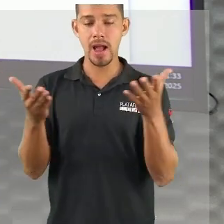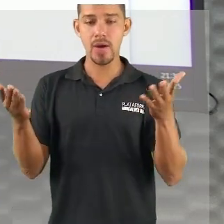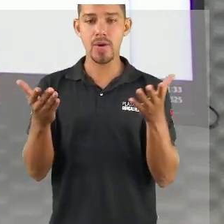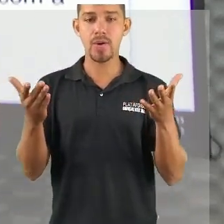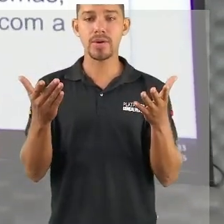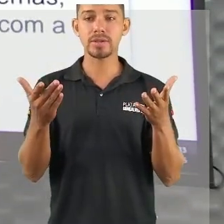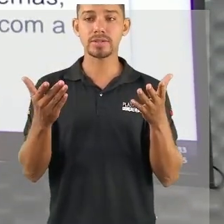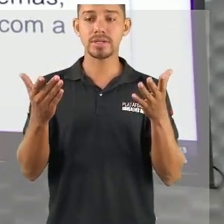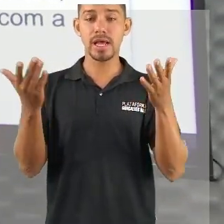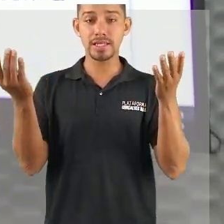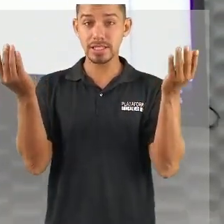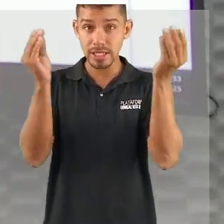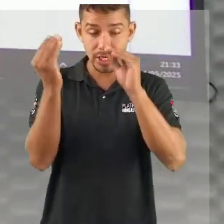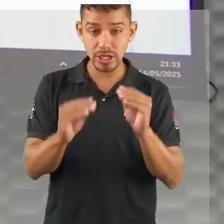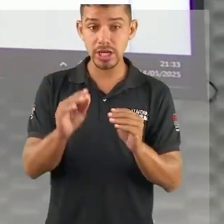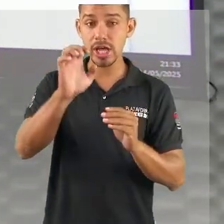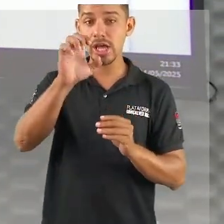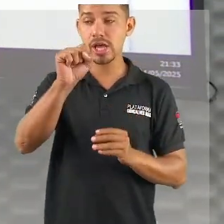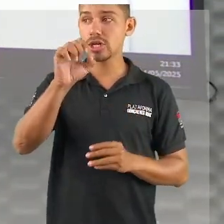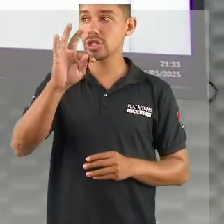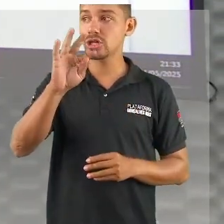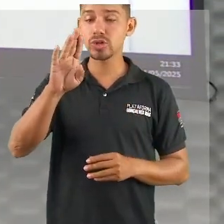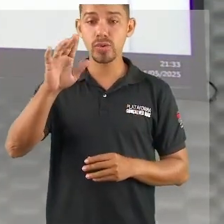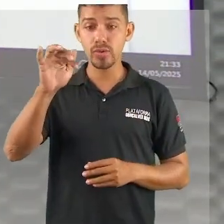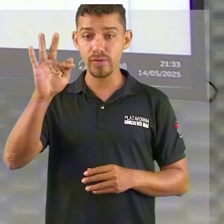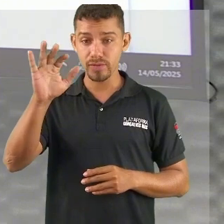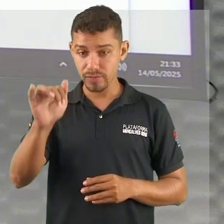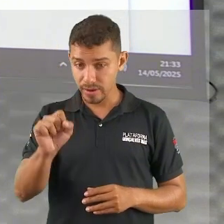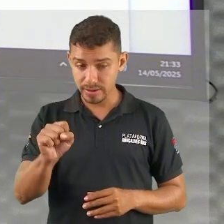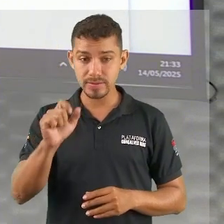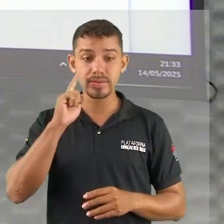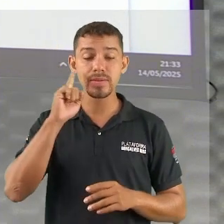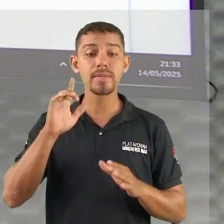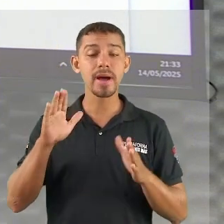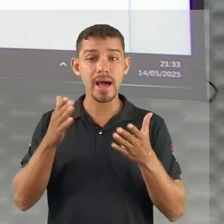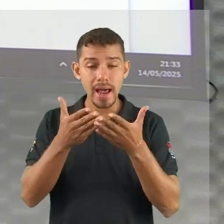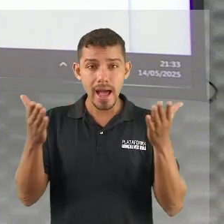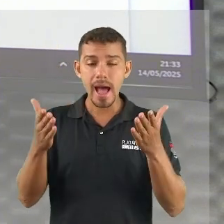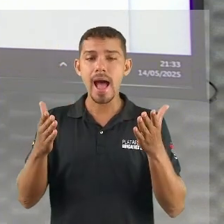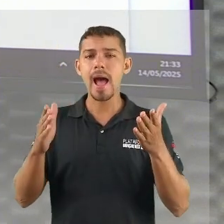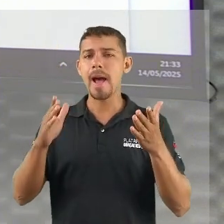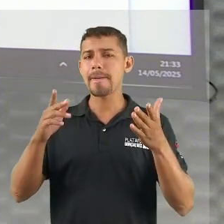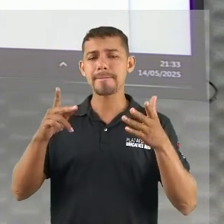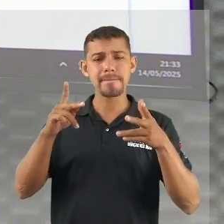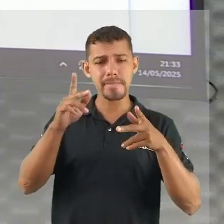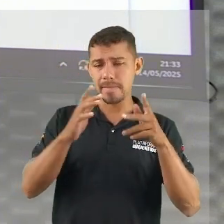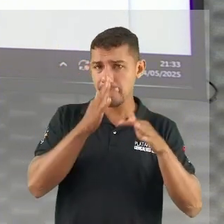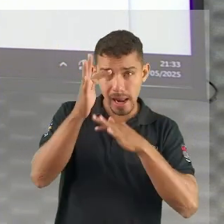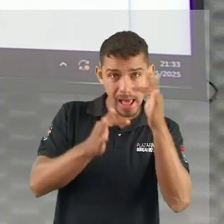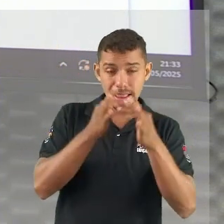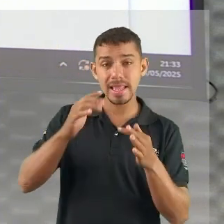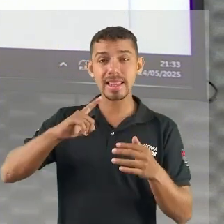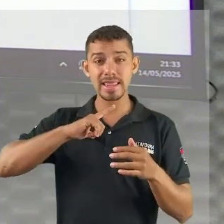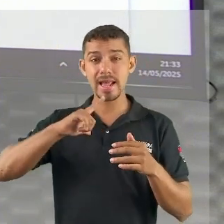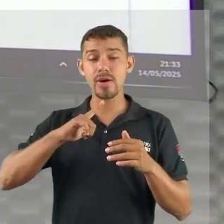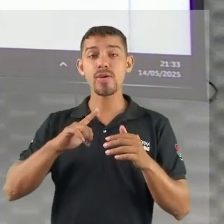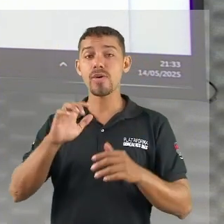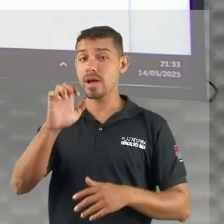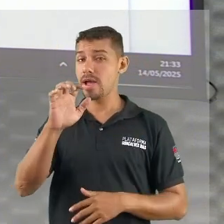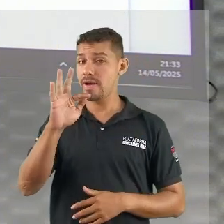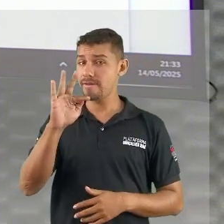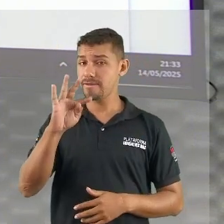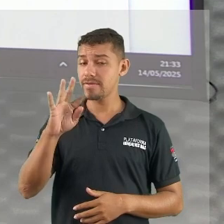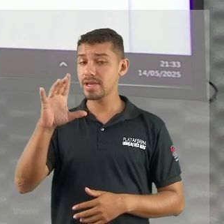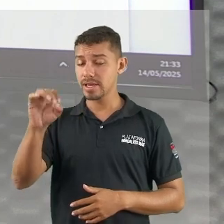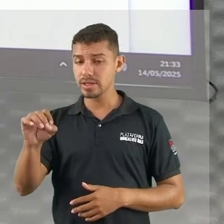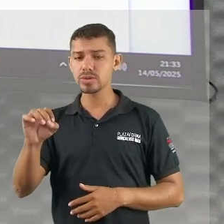as estufas. Me referindo mais às estufas para plantas, porque existe o efeito estufa. Também é